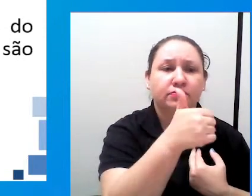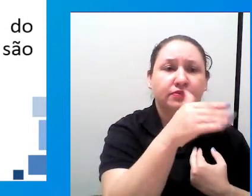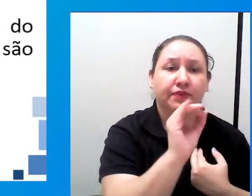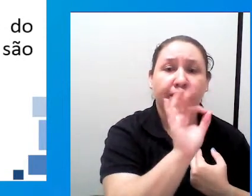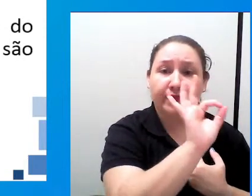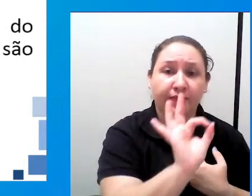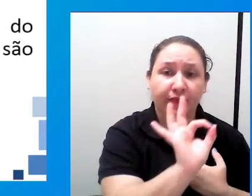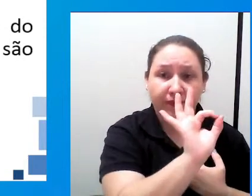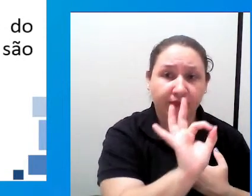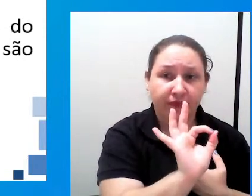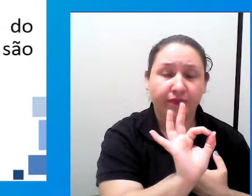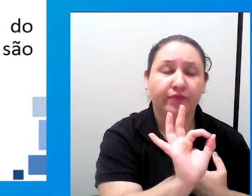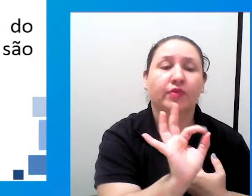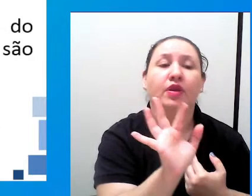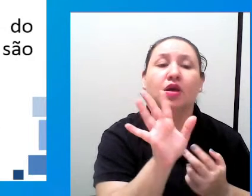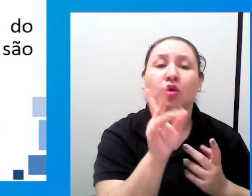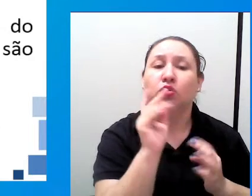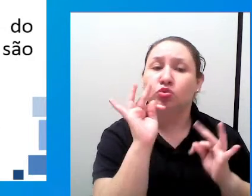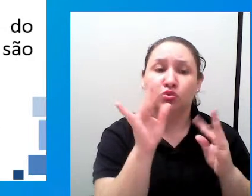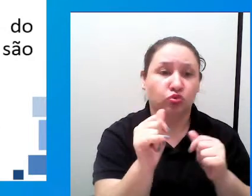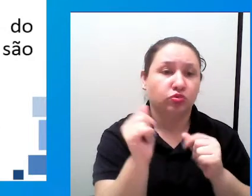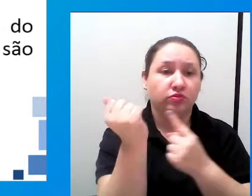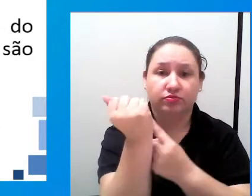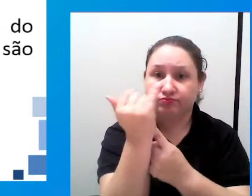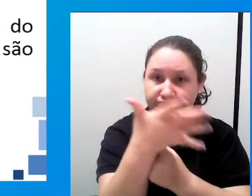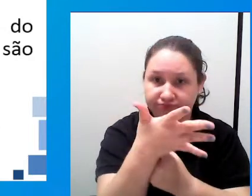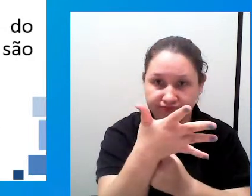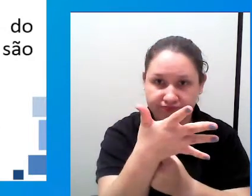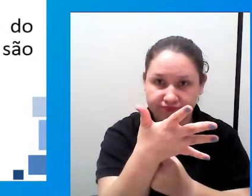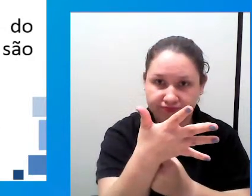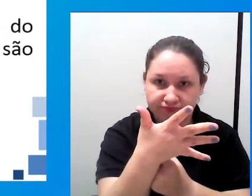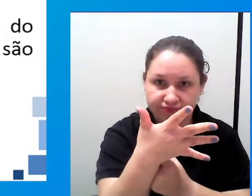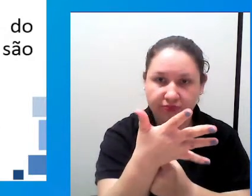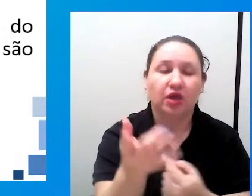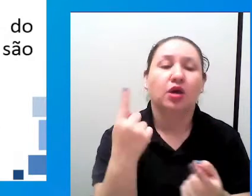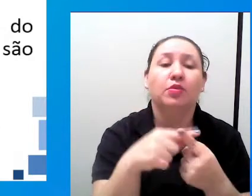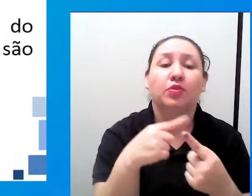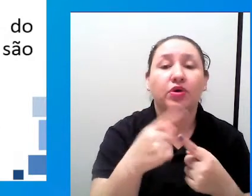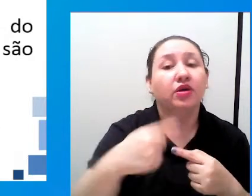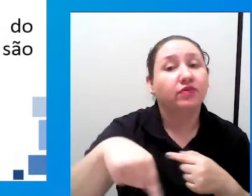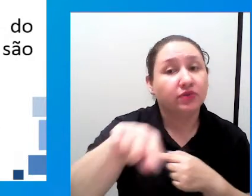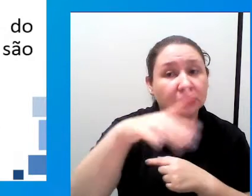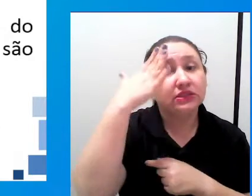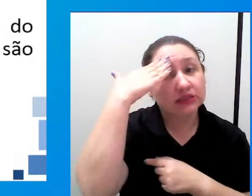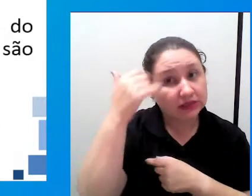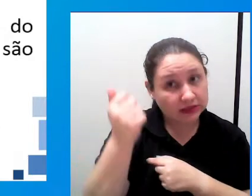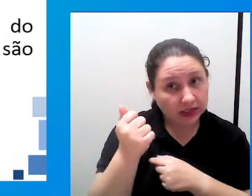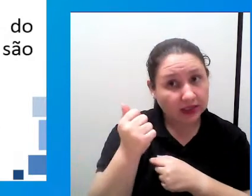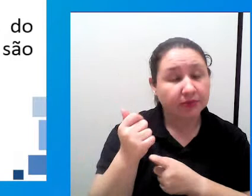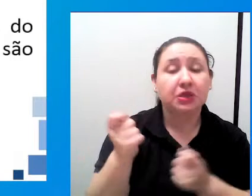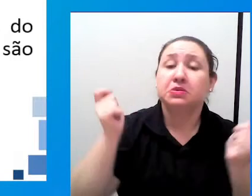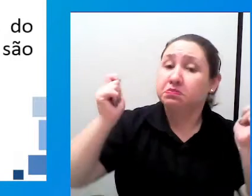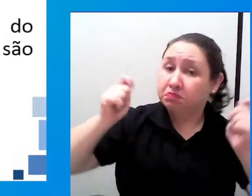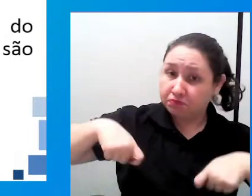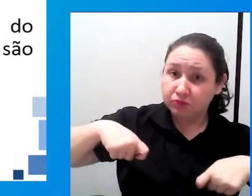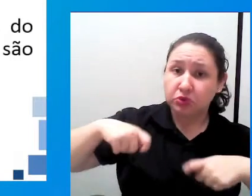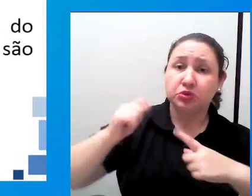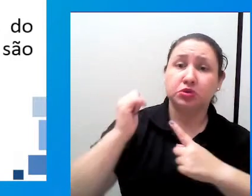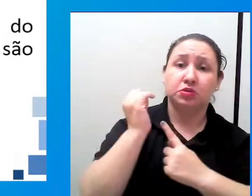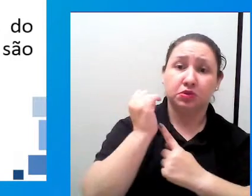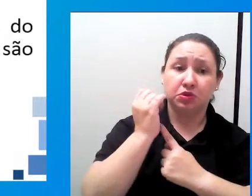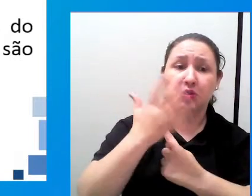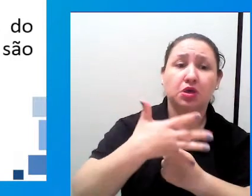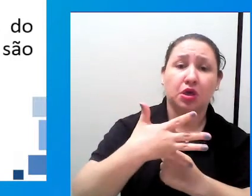disciplinas no formato de extensão. Porque vocês sabem que a gente pode extensionar de diversas formas, e a alternativa